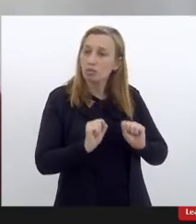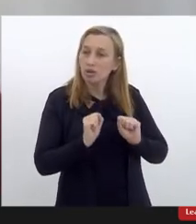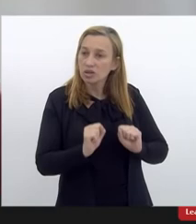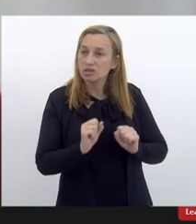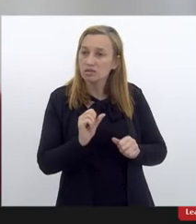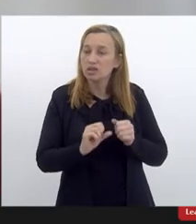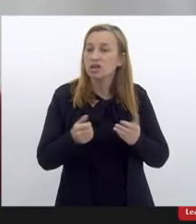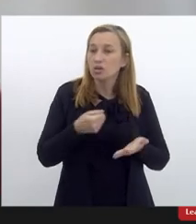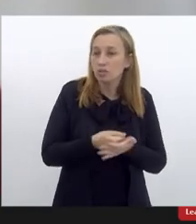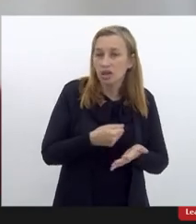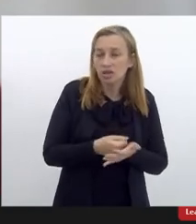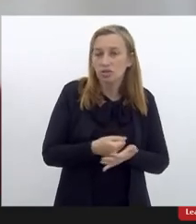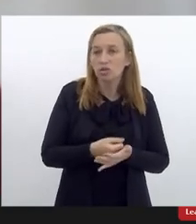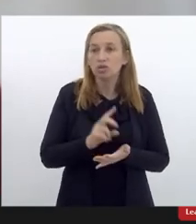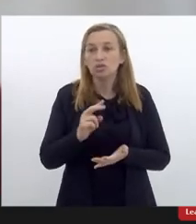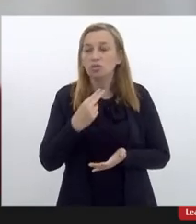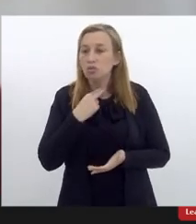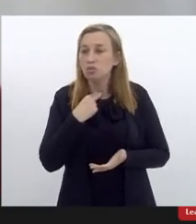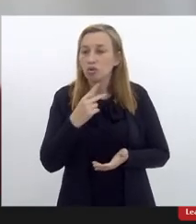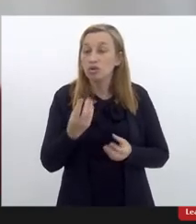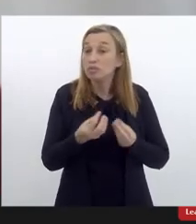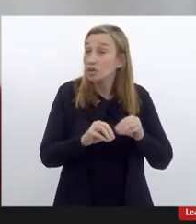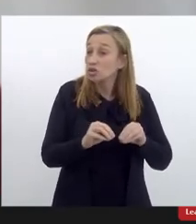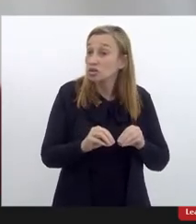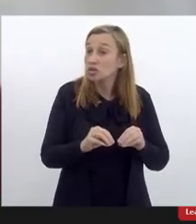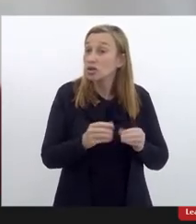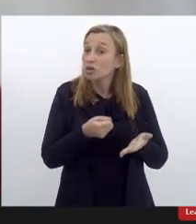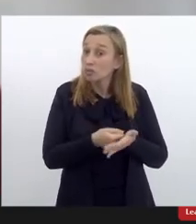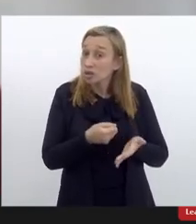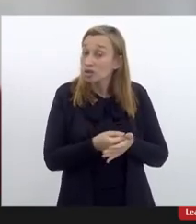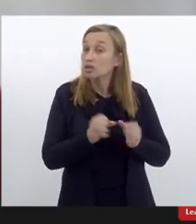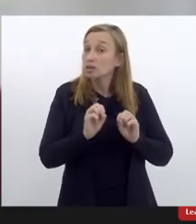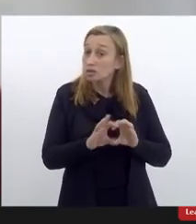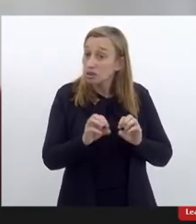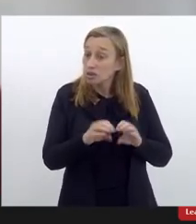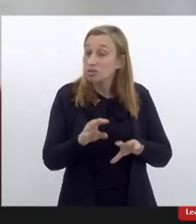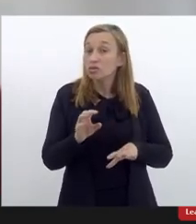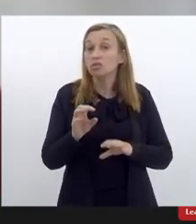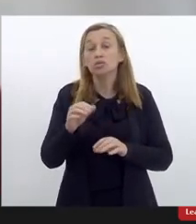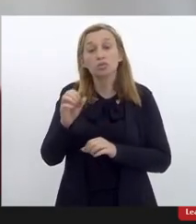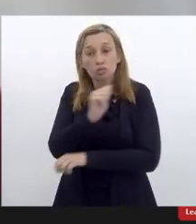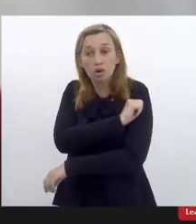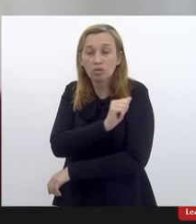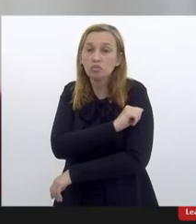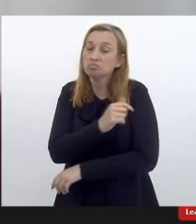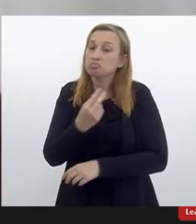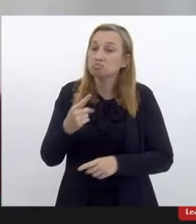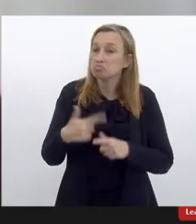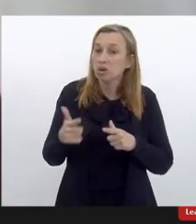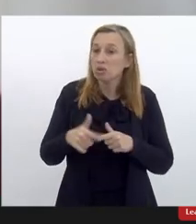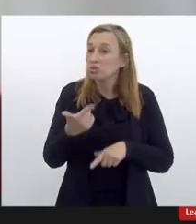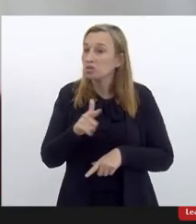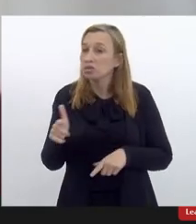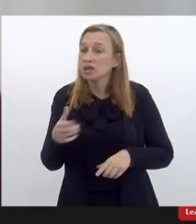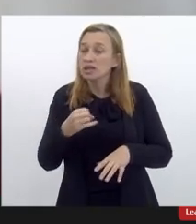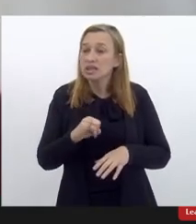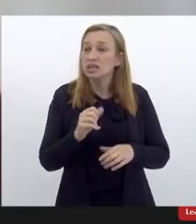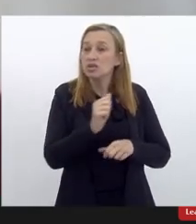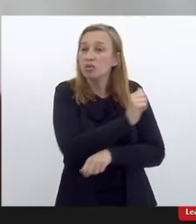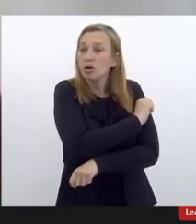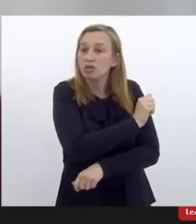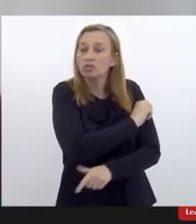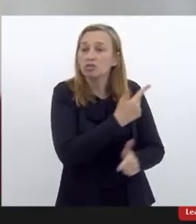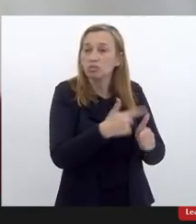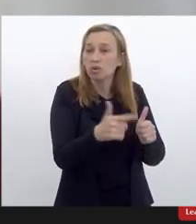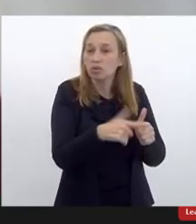com o obrigatório, ele só não pode trazer prejuízo às obrigações educacionais do aluno. Tá? Não há problema nenhum. Caso o aluno esteja tendo algum